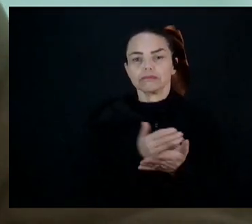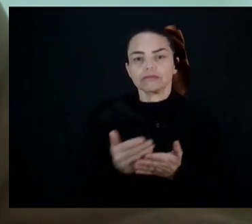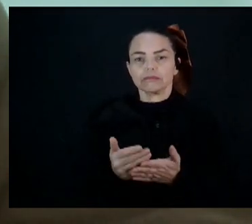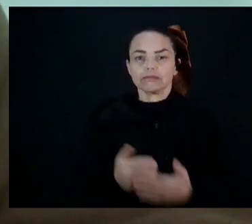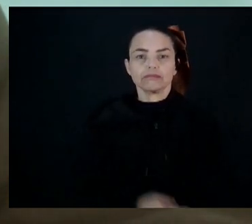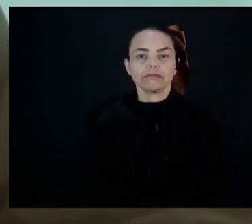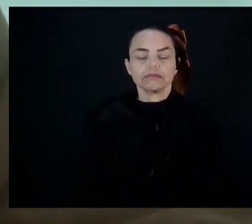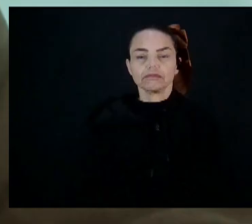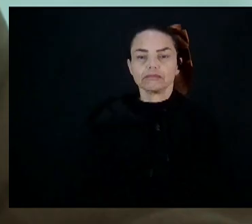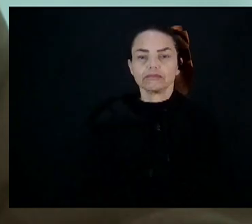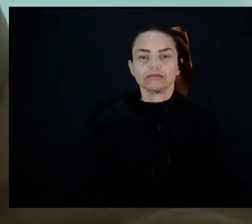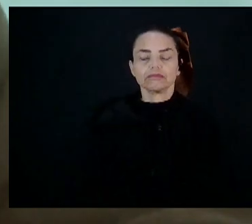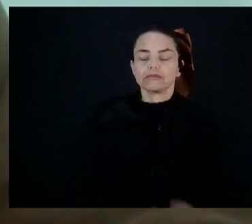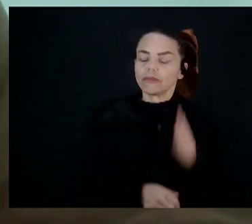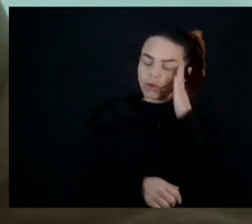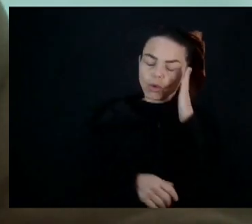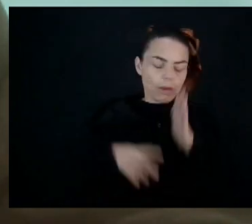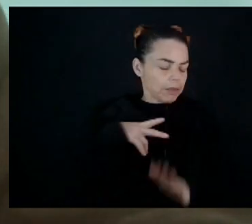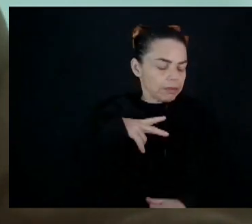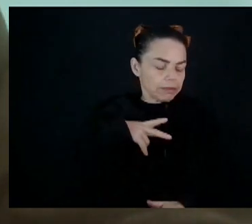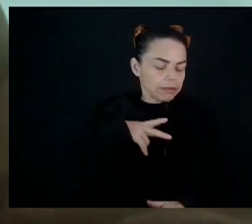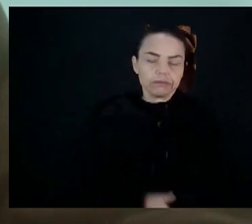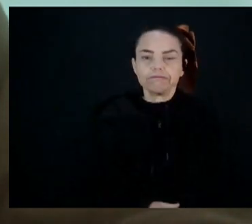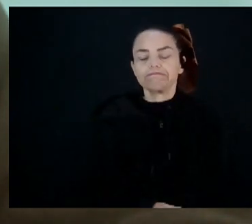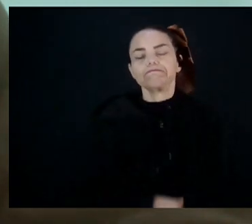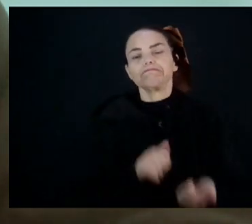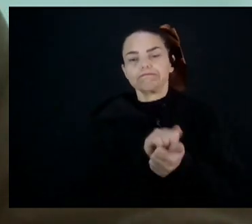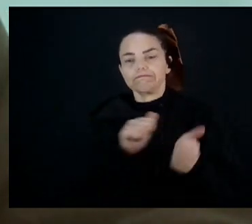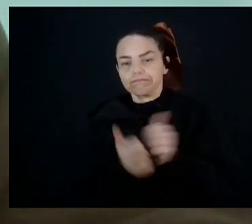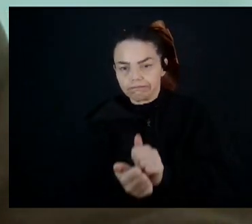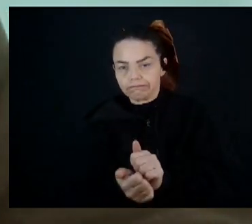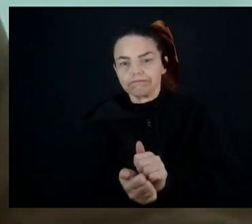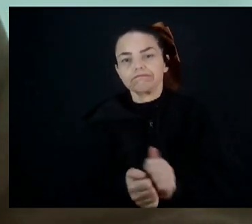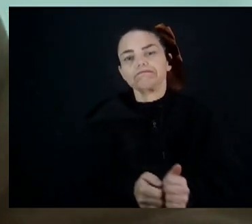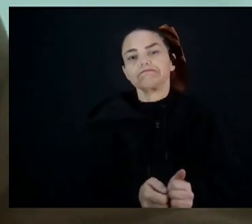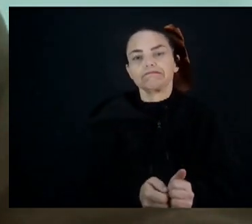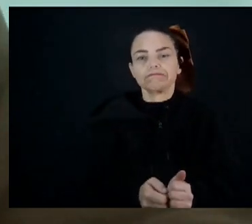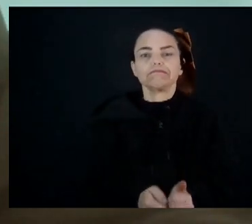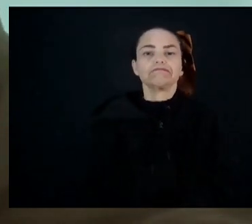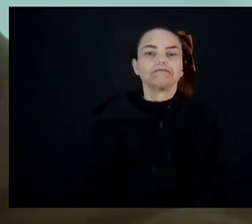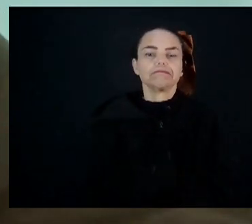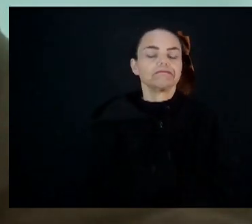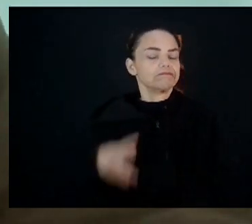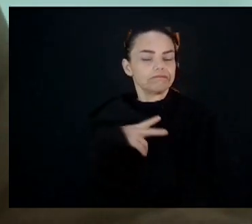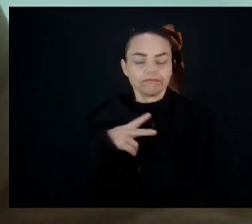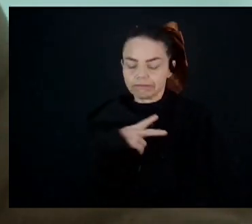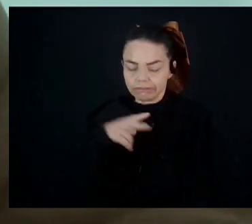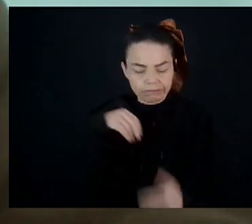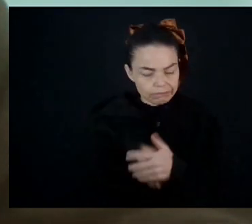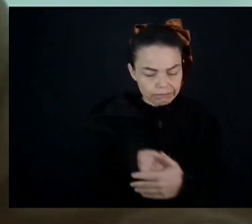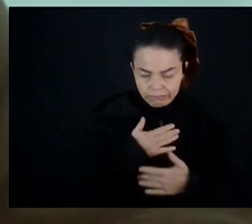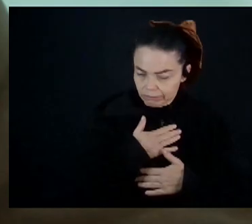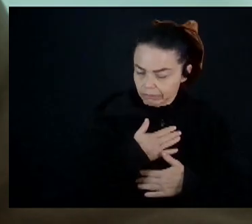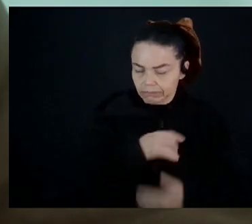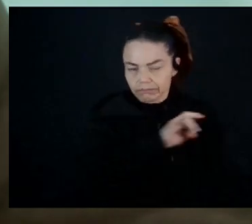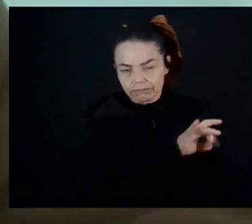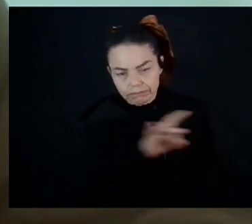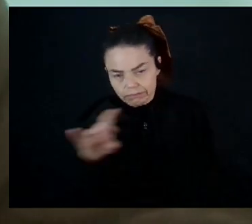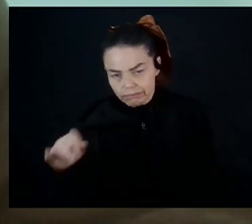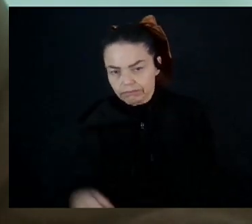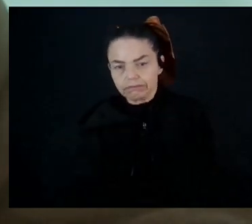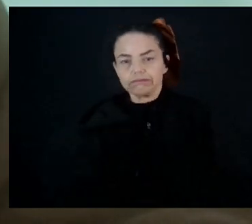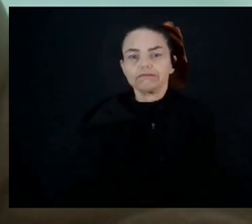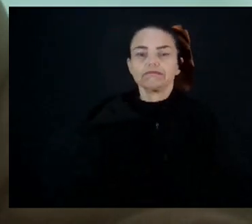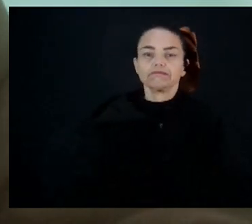muito individual, então eu tenho que adaptar isso àquilo que é o individual em cada um, né? Então, o que